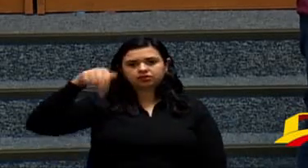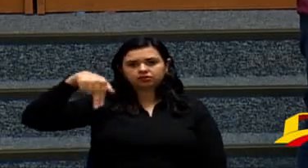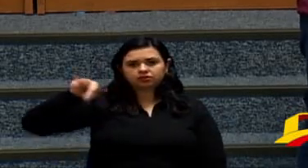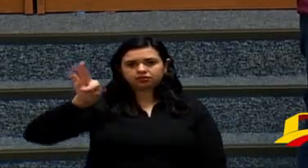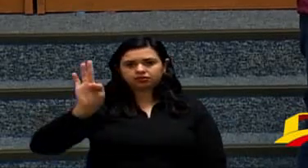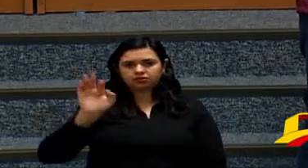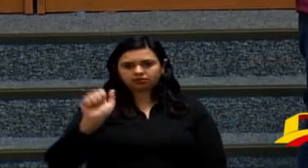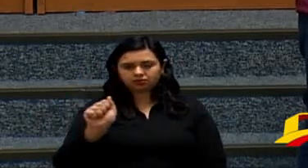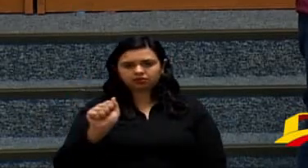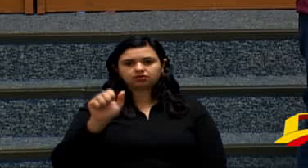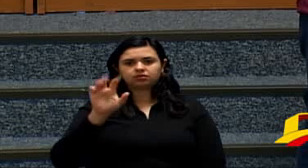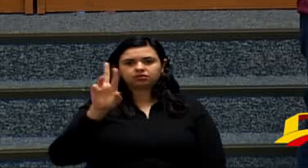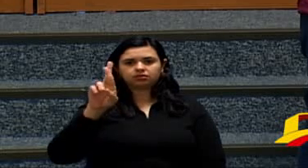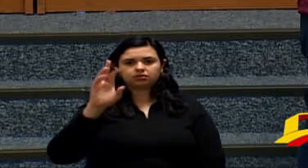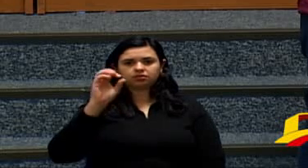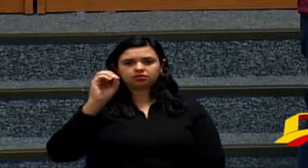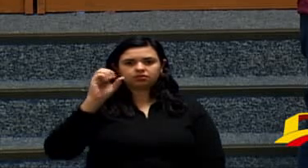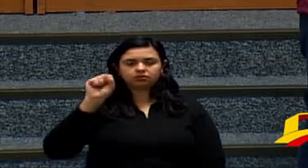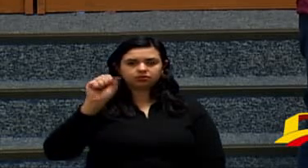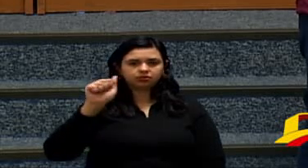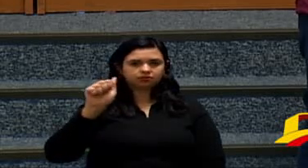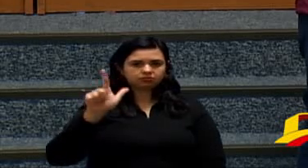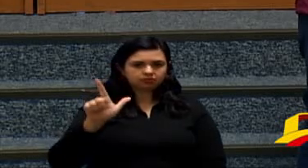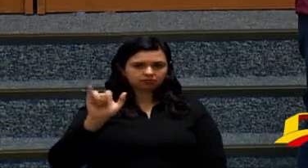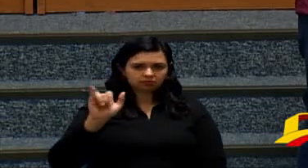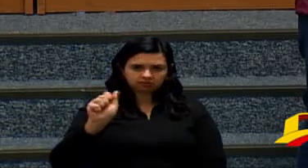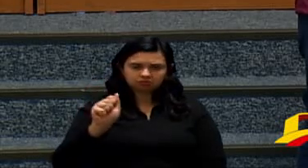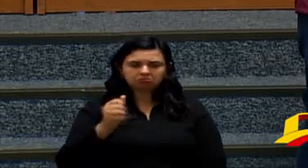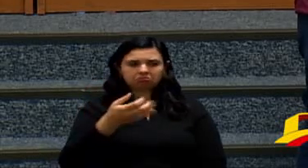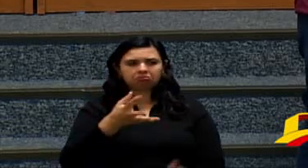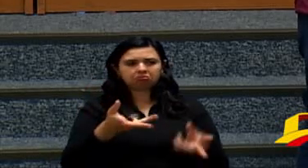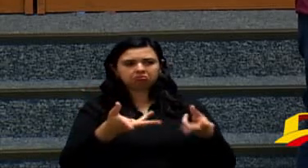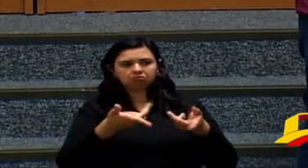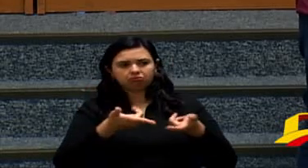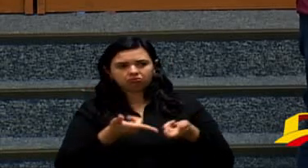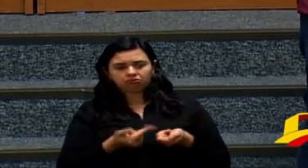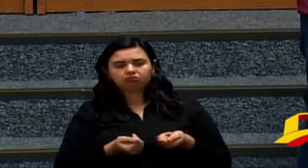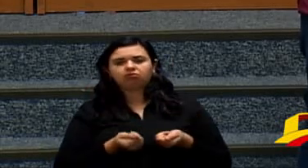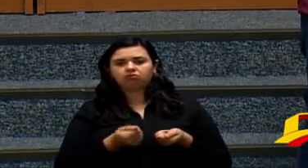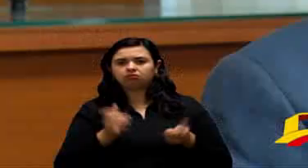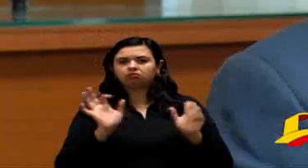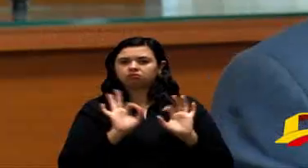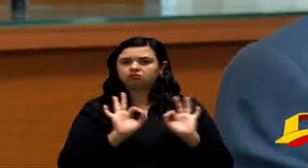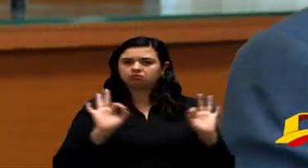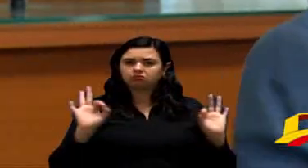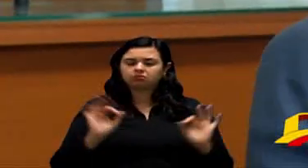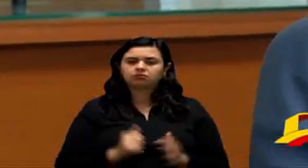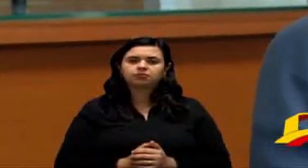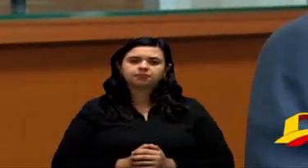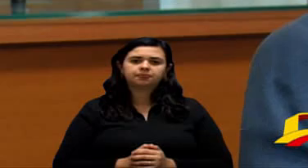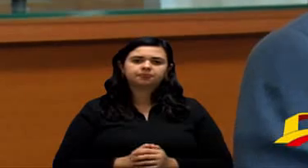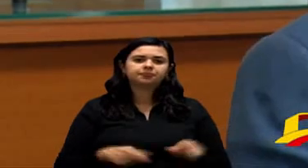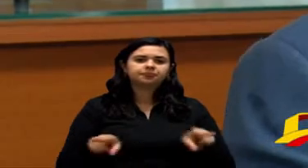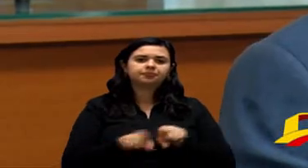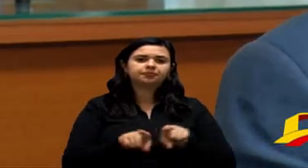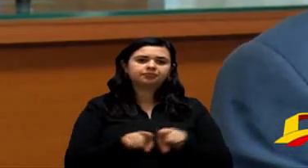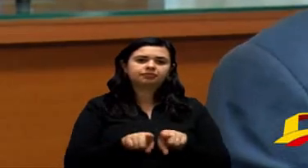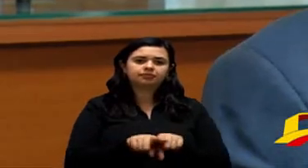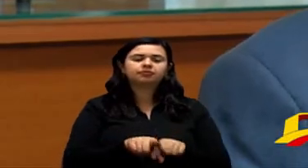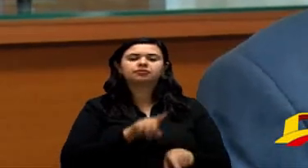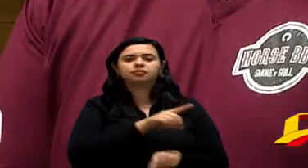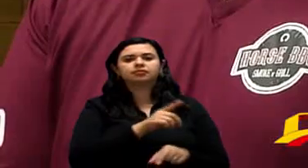um excelente atendimento uma excelente qualidade estão a dois anos ali gerando emprego na nossa região